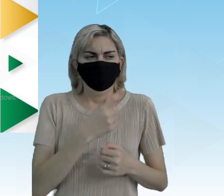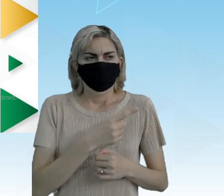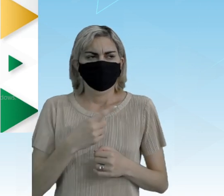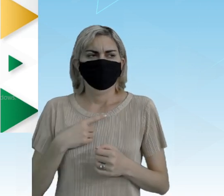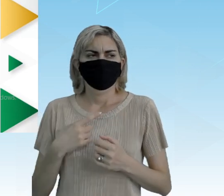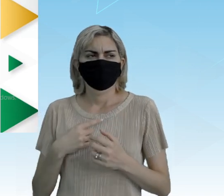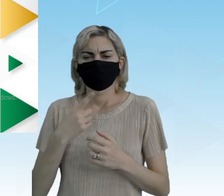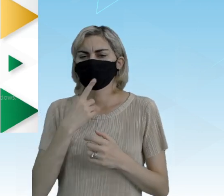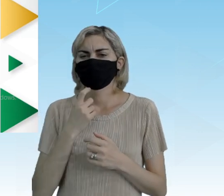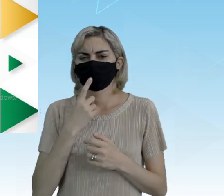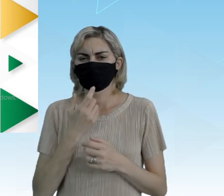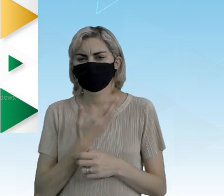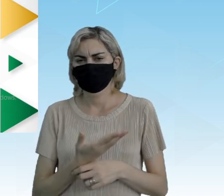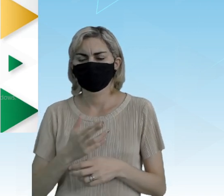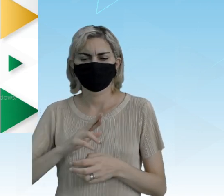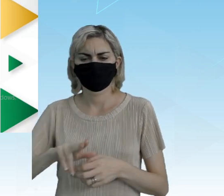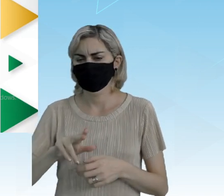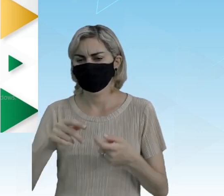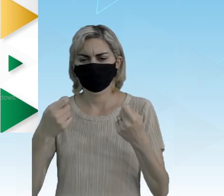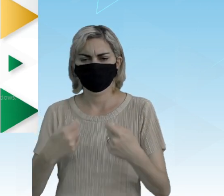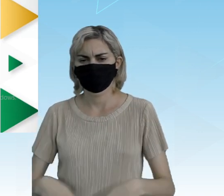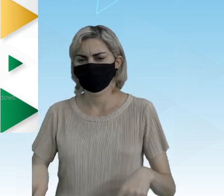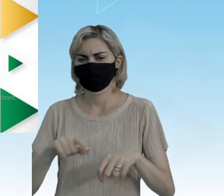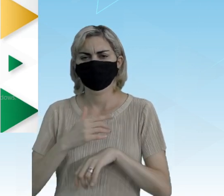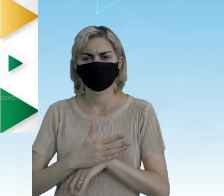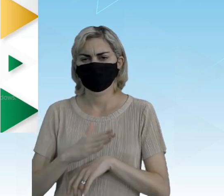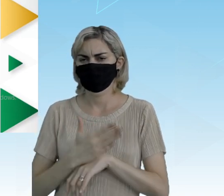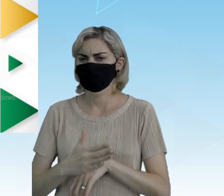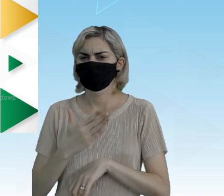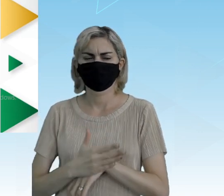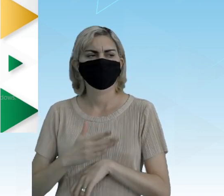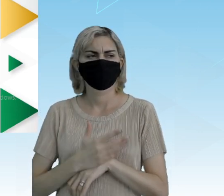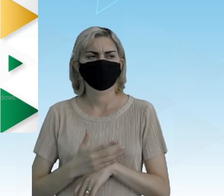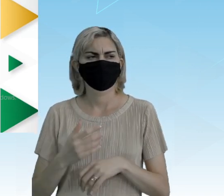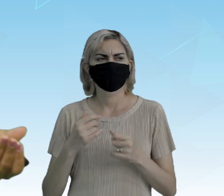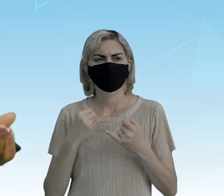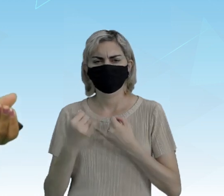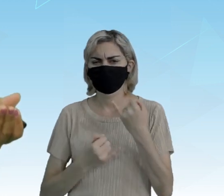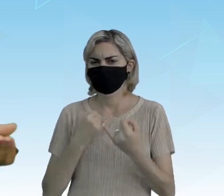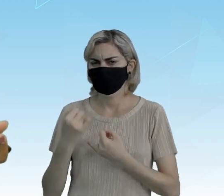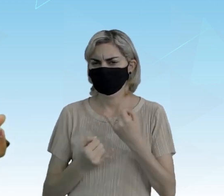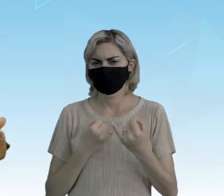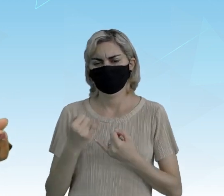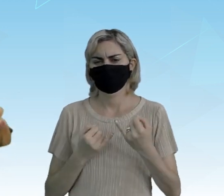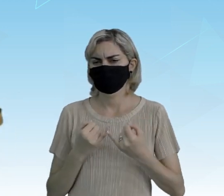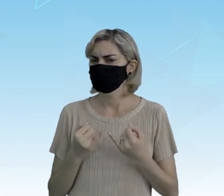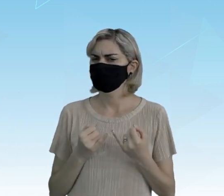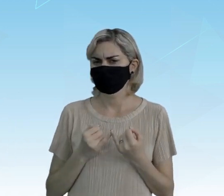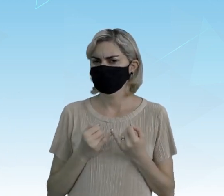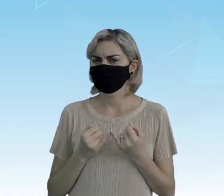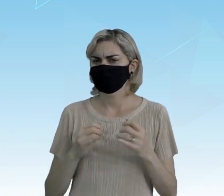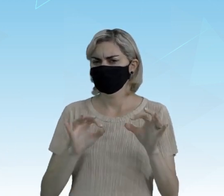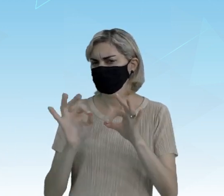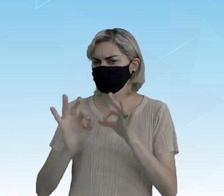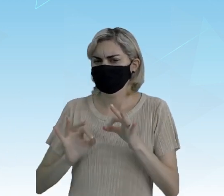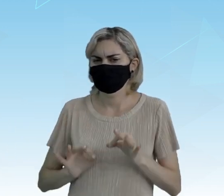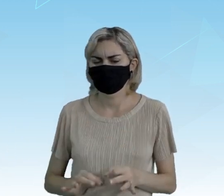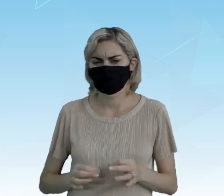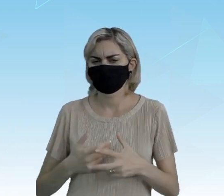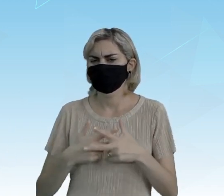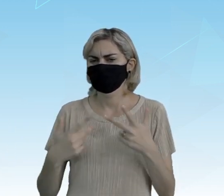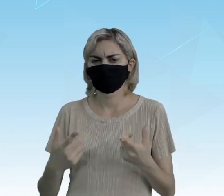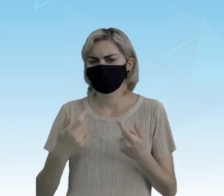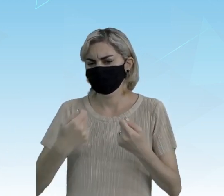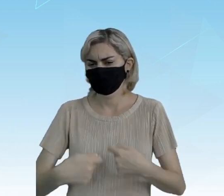grifei de vermelho. Não há necessidade de treinamento, nem para brincar e nem para jogar. Nenhuma dessas coisas. A gente